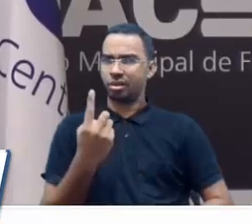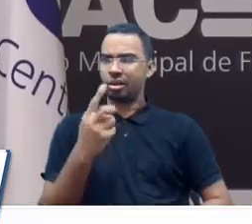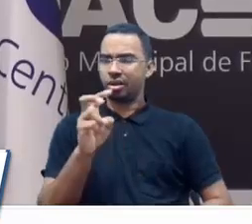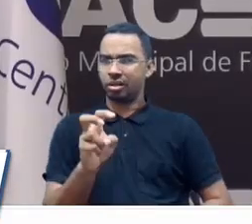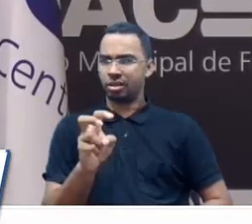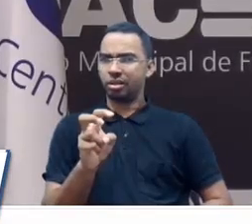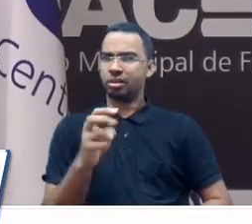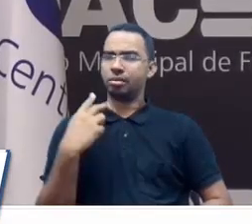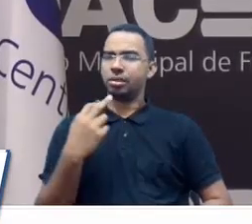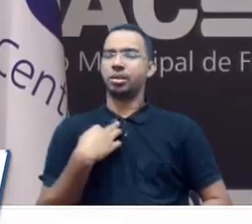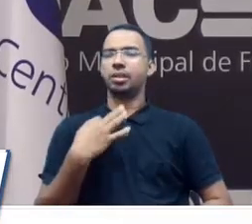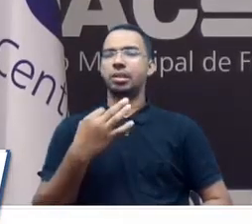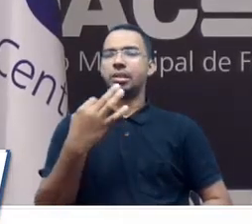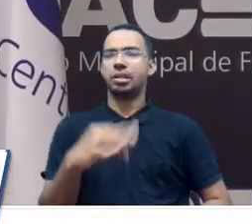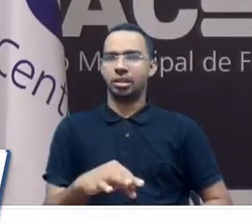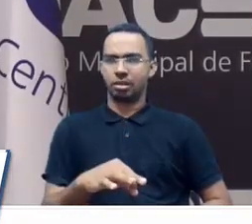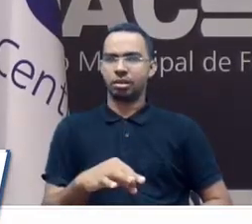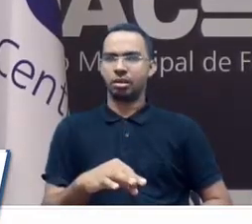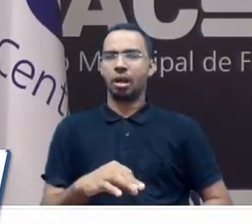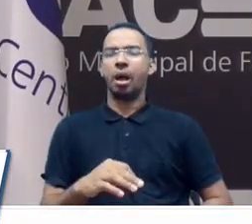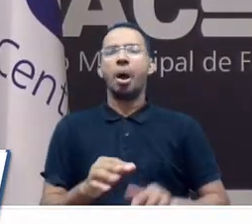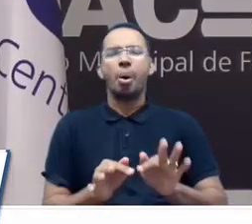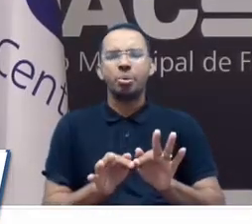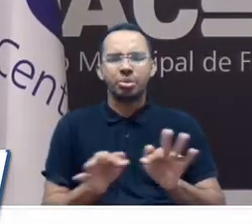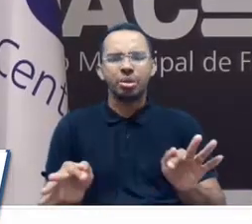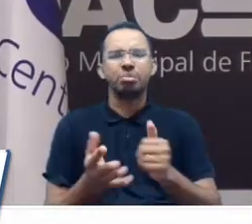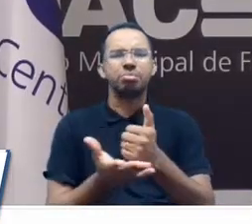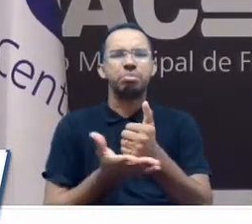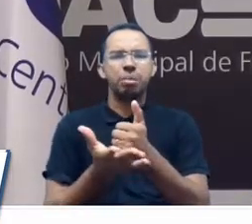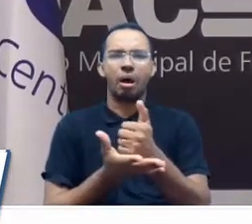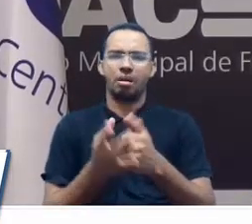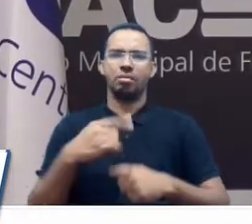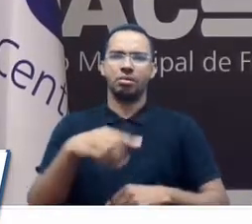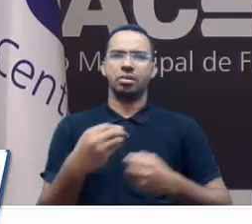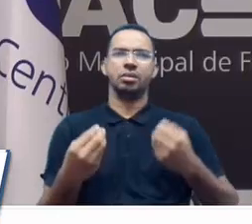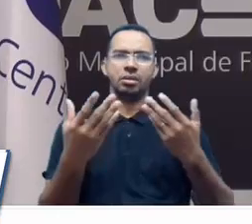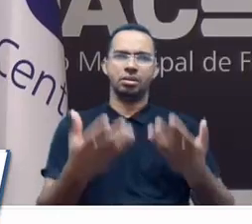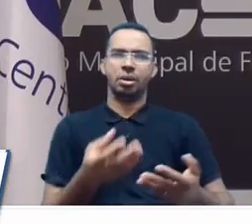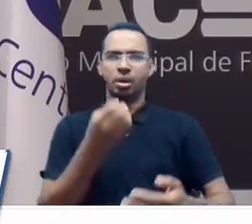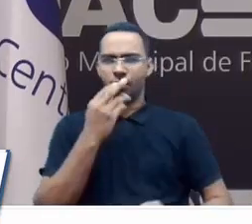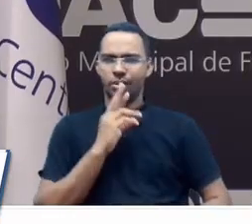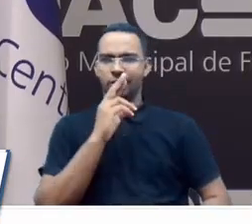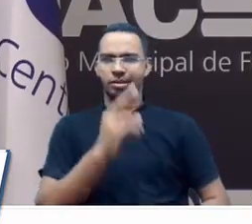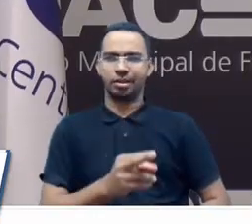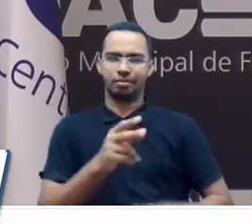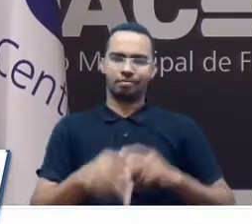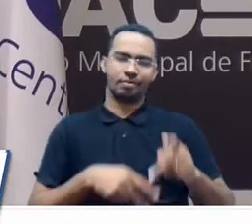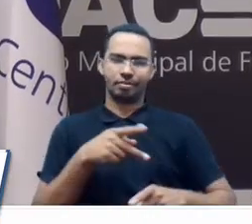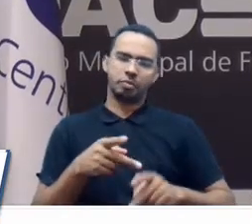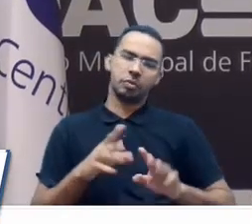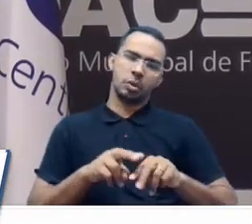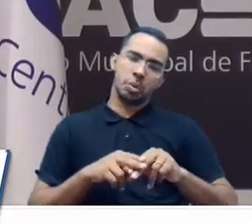ter certeza, é o mínimo para a gente entregar um bom resultado para a população. É por